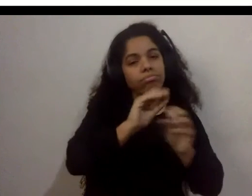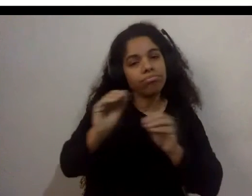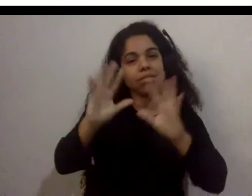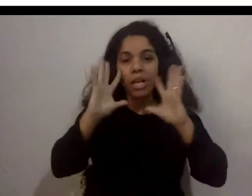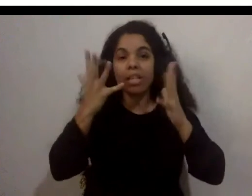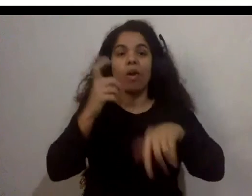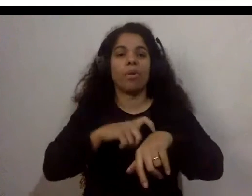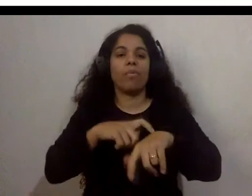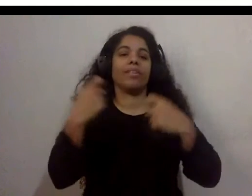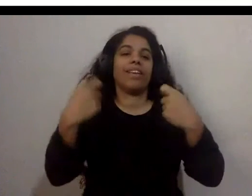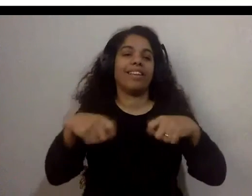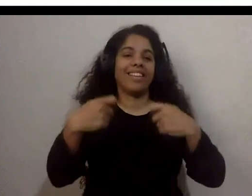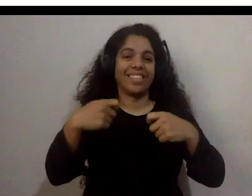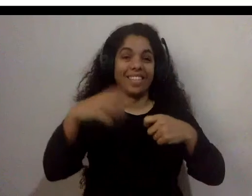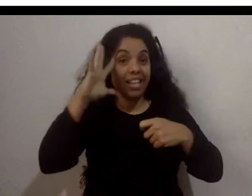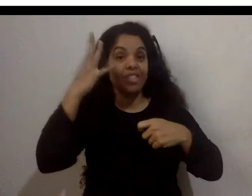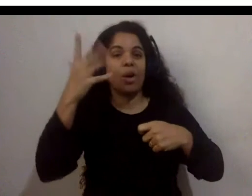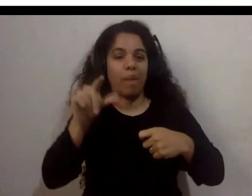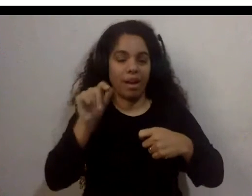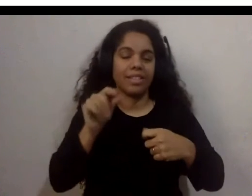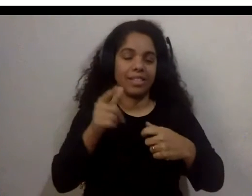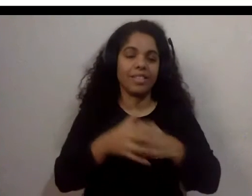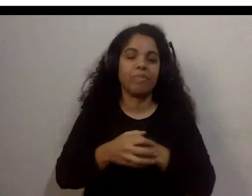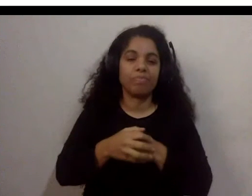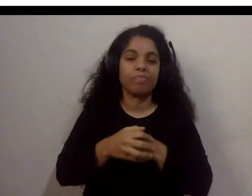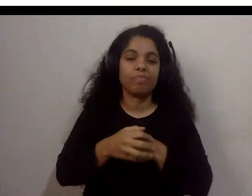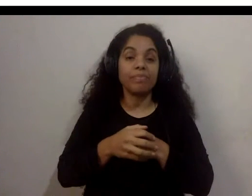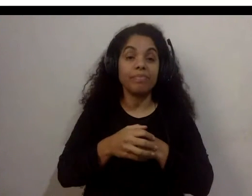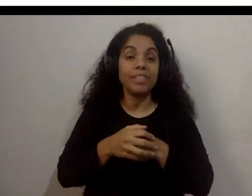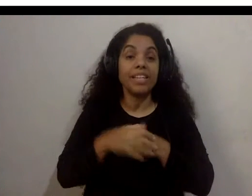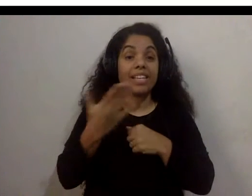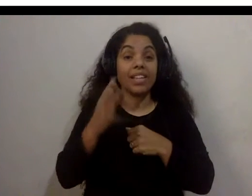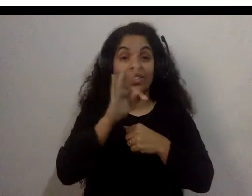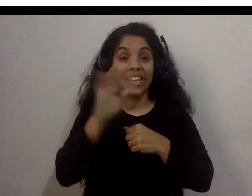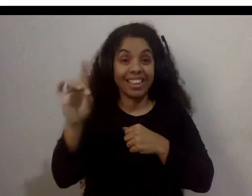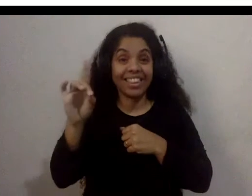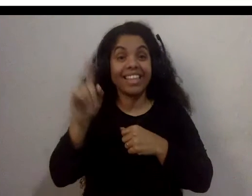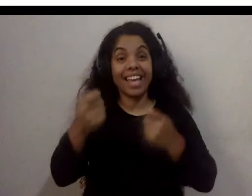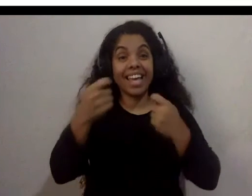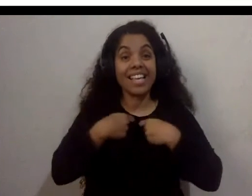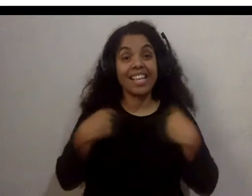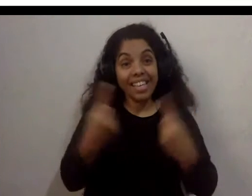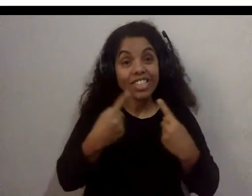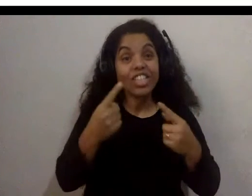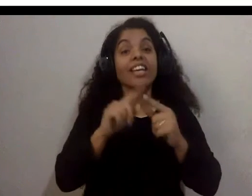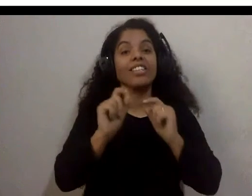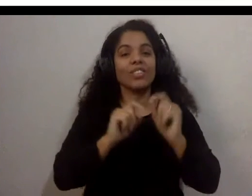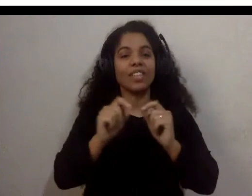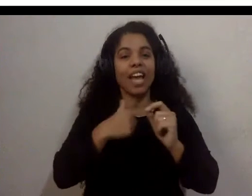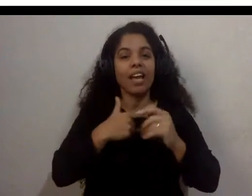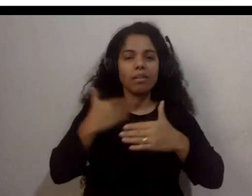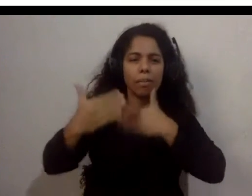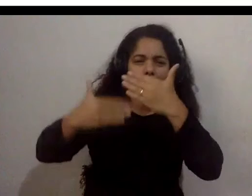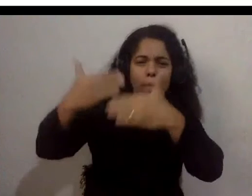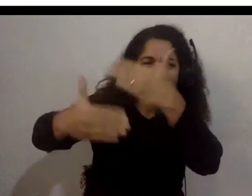que realmente é necessário tomar essa decisão. Então, o TDD ele vem trazer para a gente um